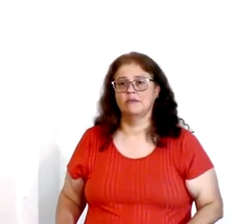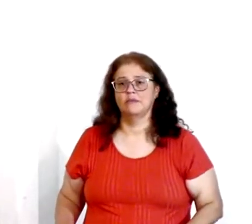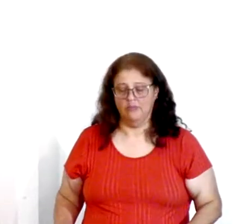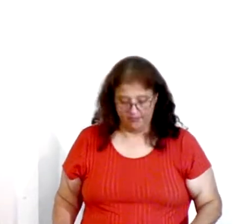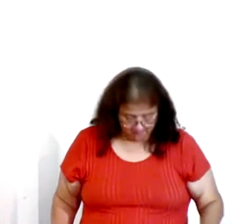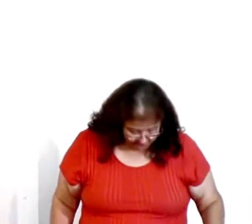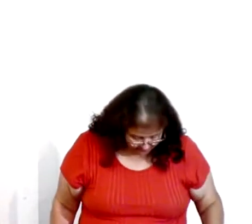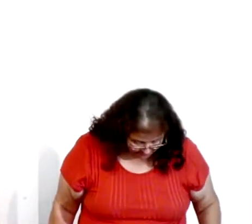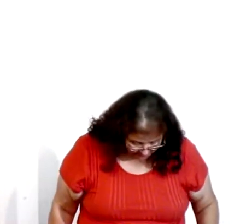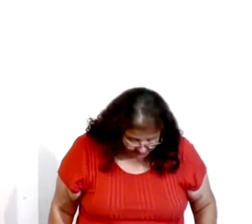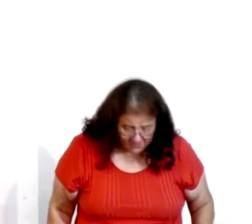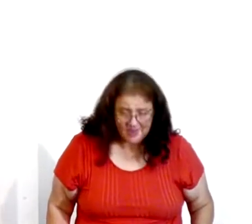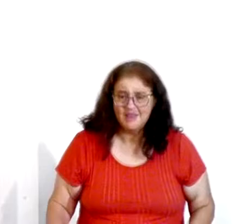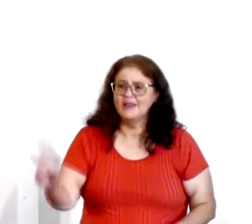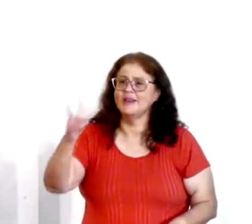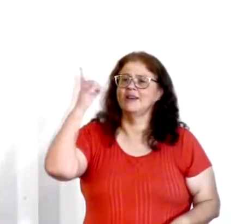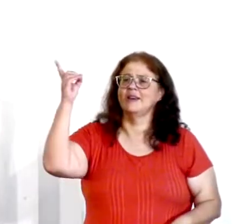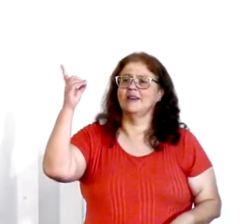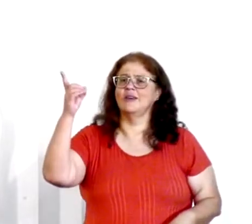Davi